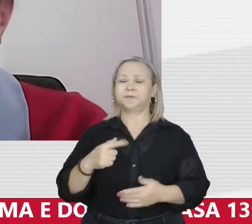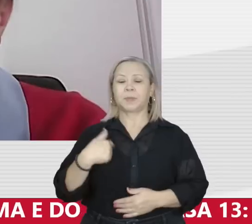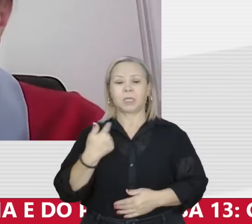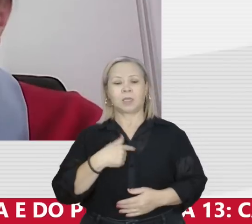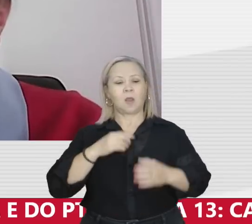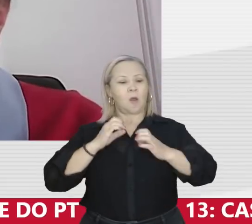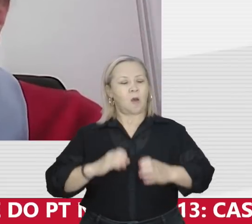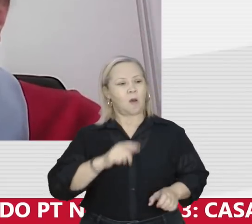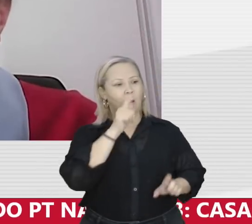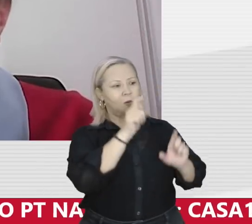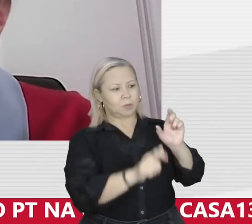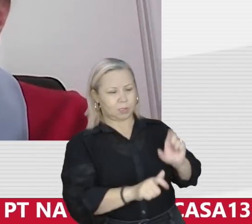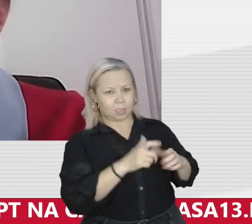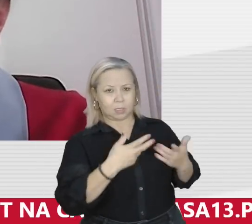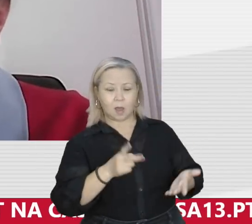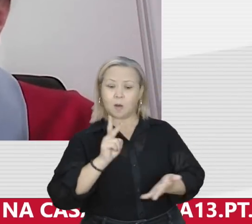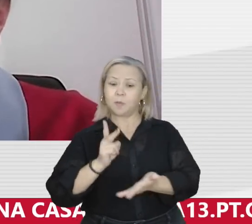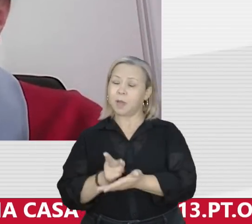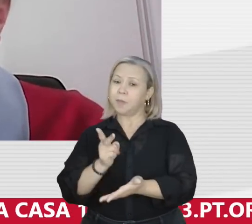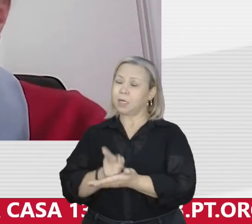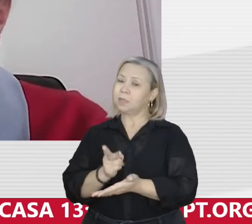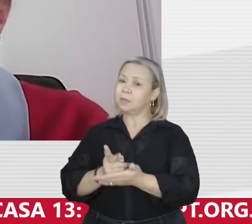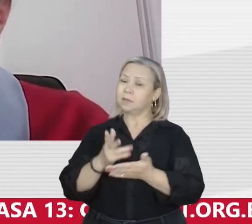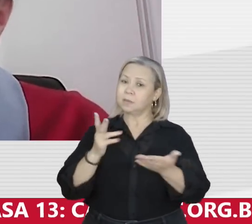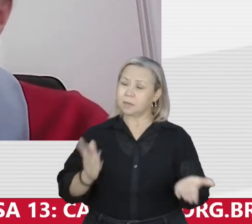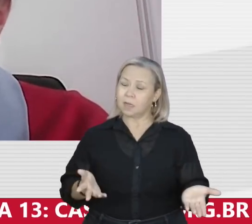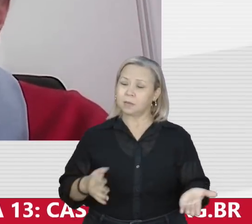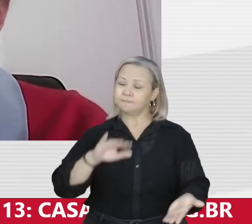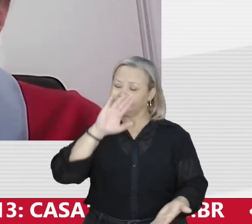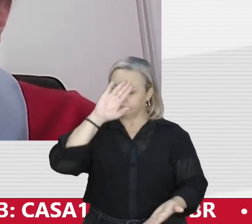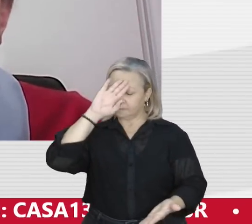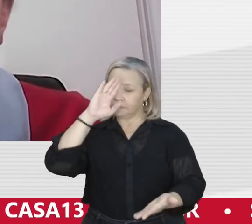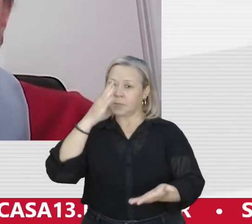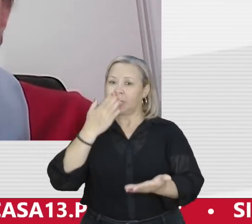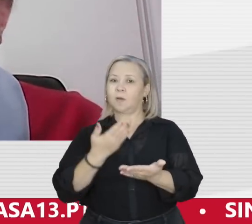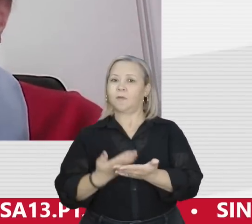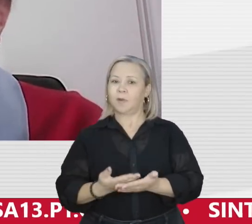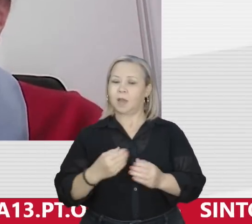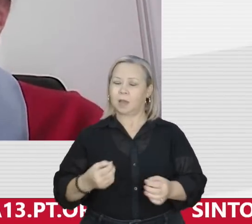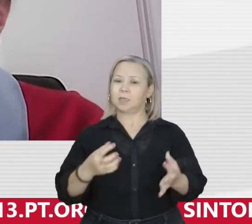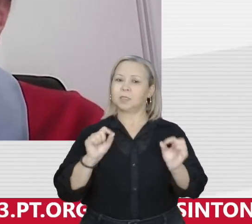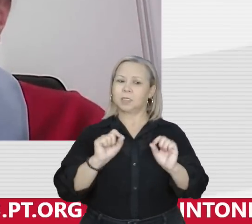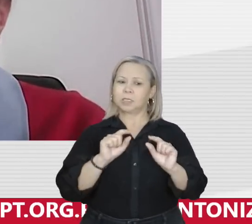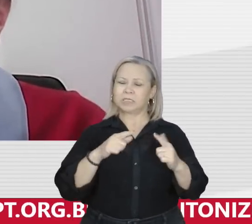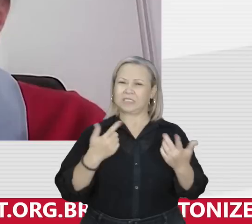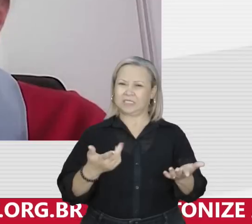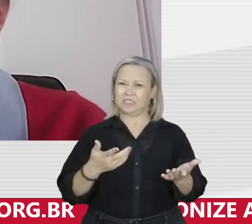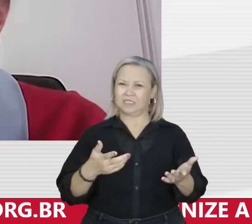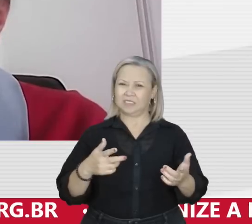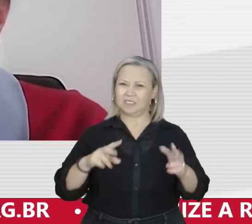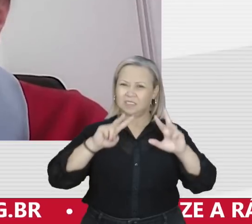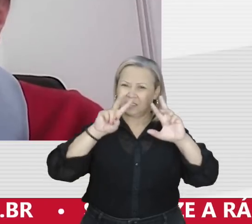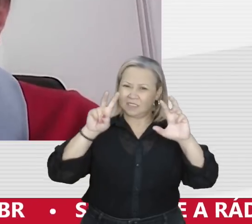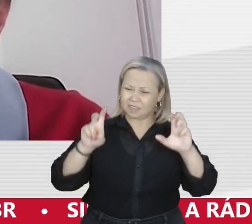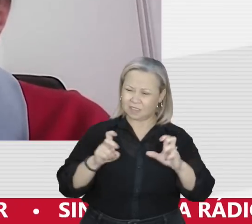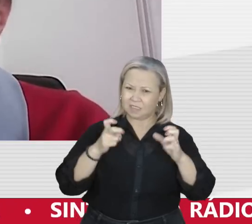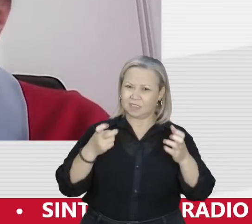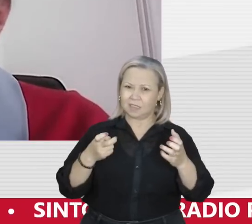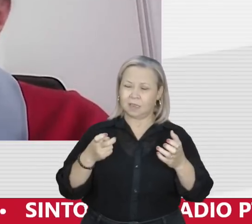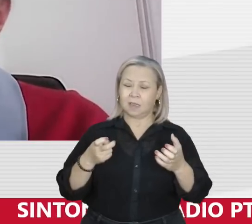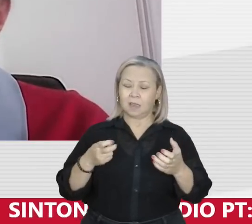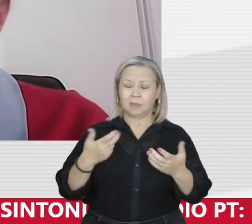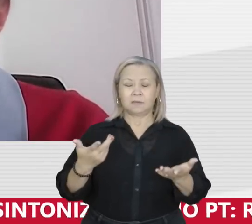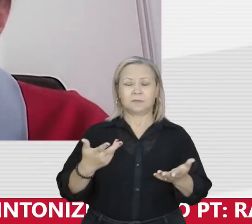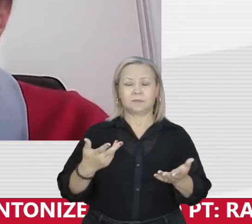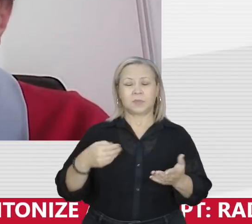cidadãos, cidadãs, permaneçamos, né, confiantes de que esse sistema vai nos garantir e